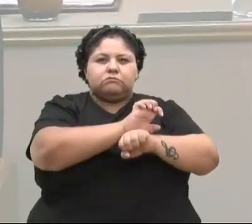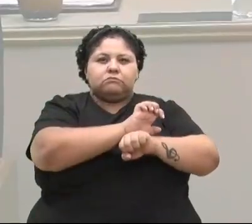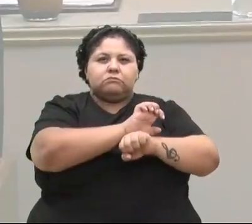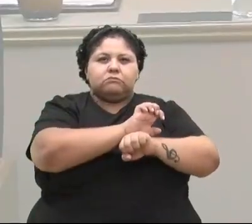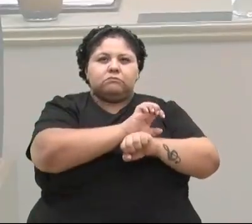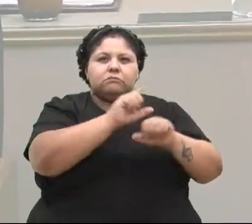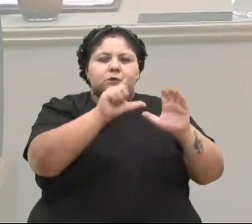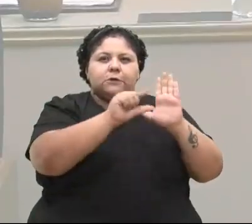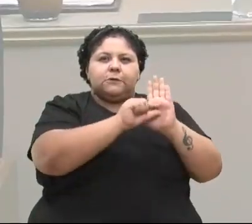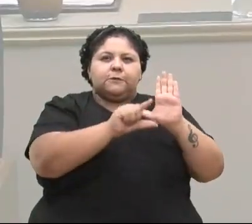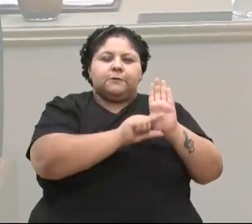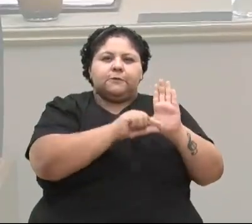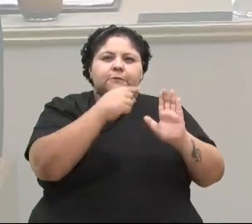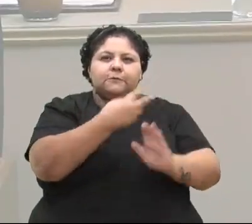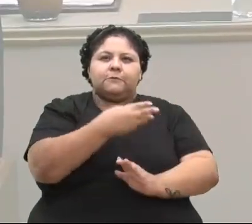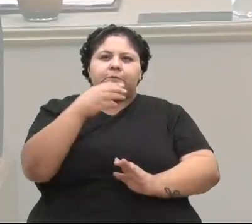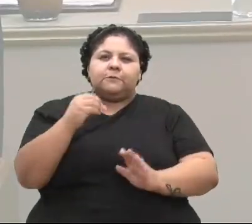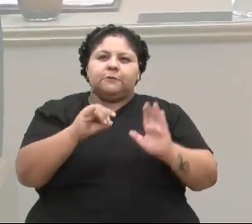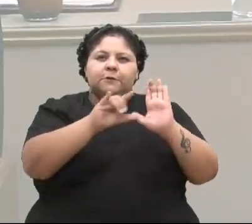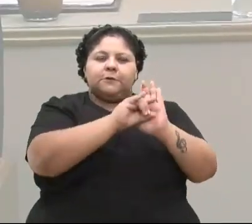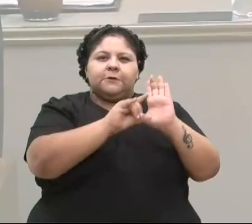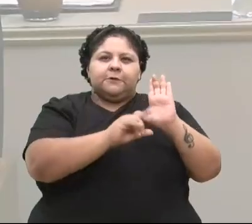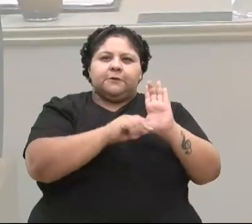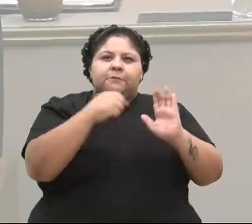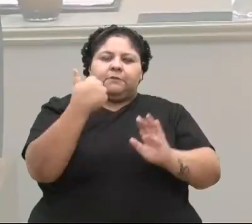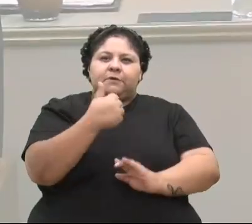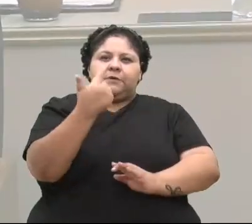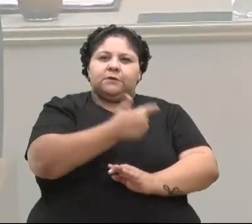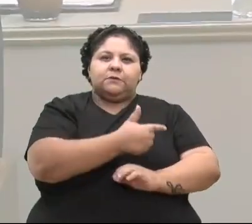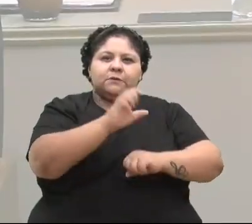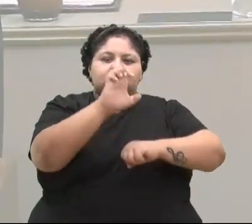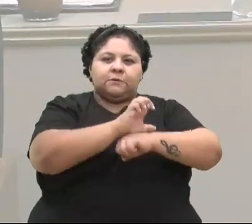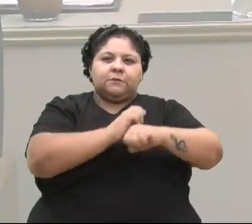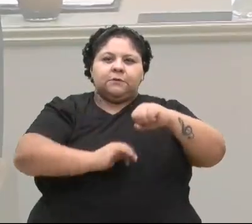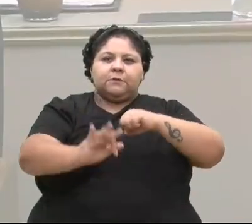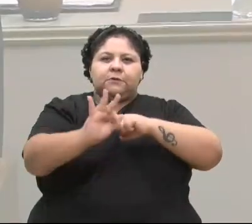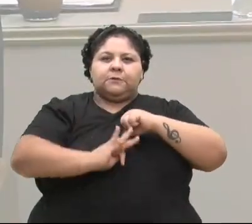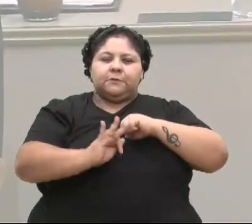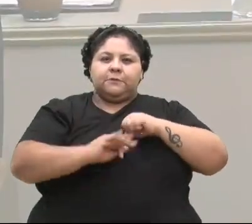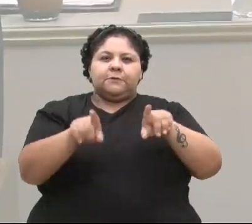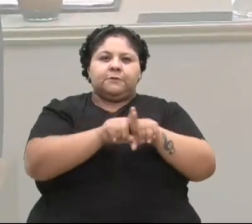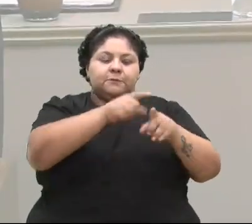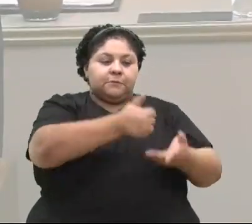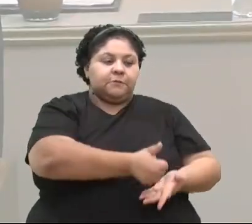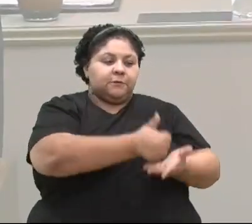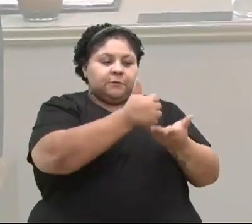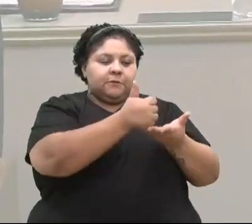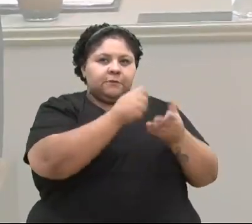artigo 30, inciso 1º e 2º da Constituição Federal, além de encontrar amparo no